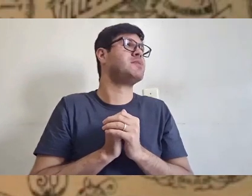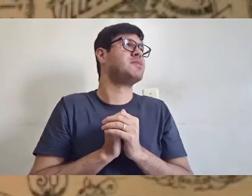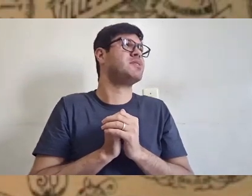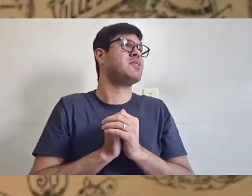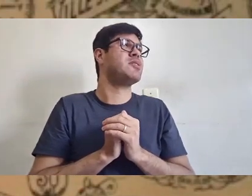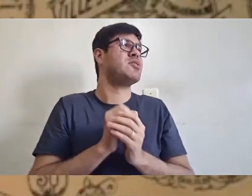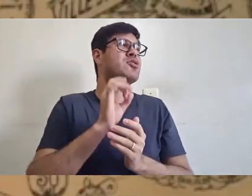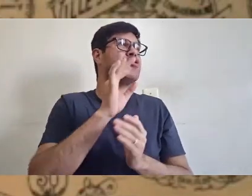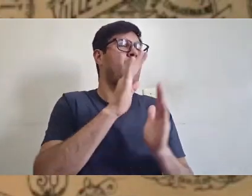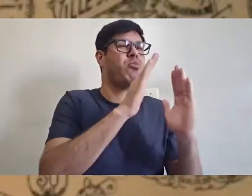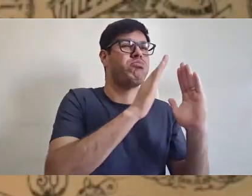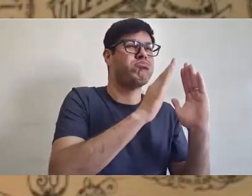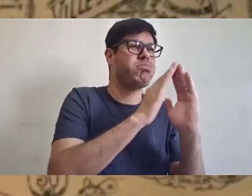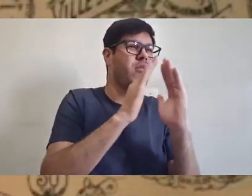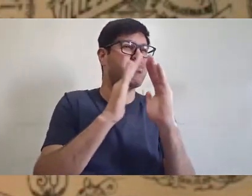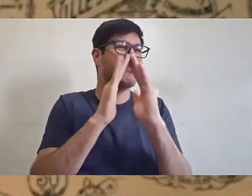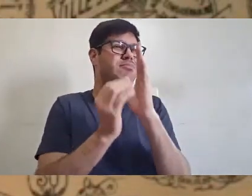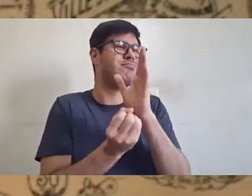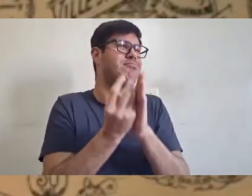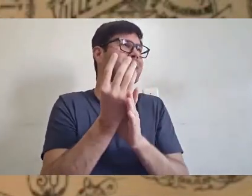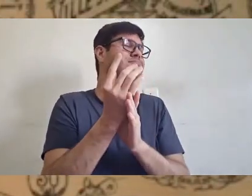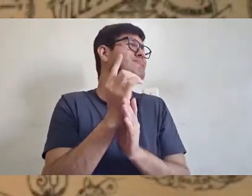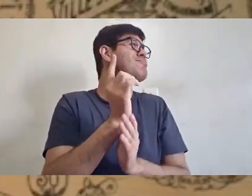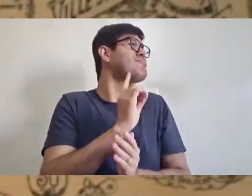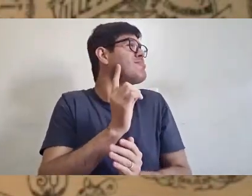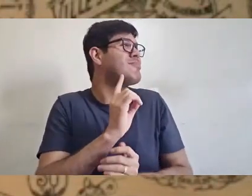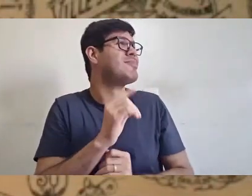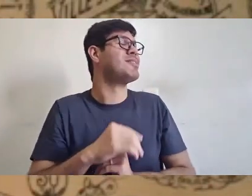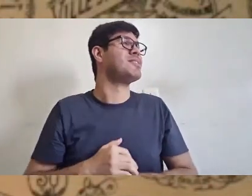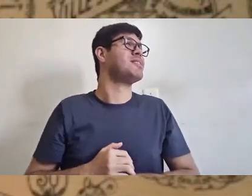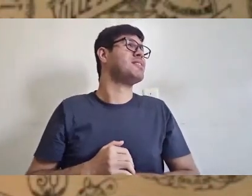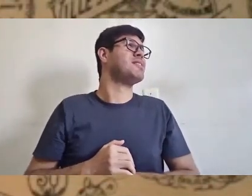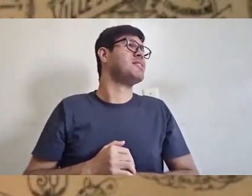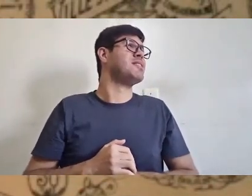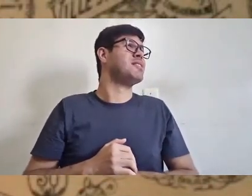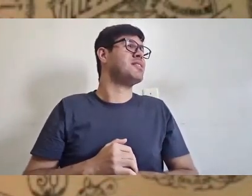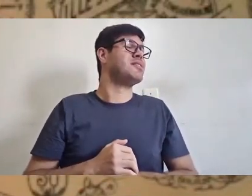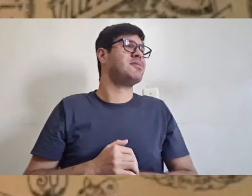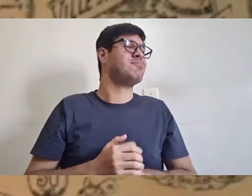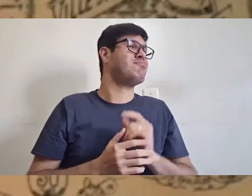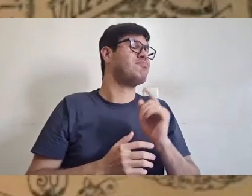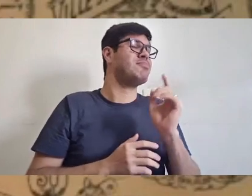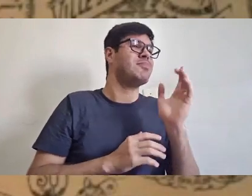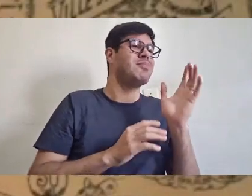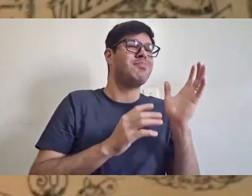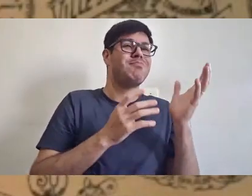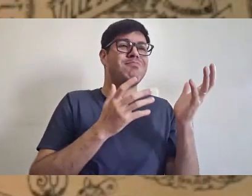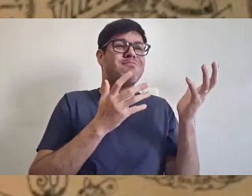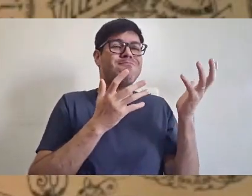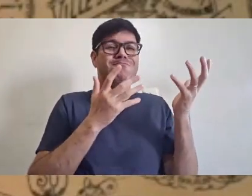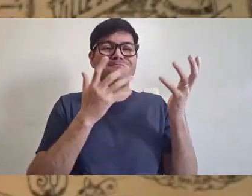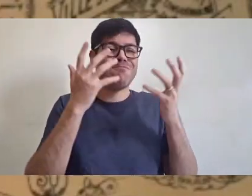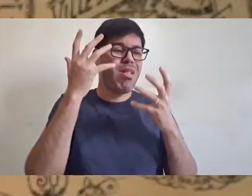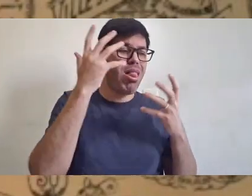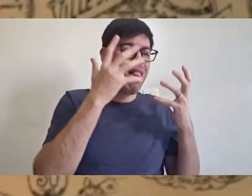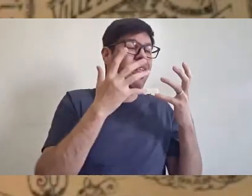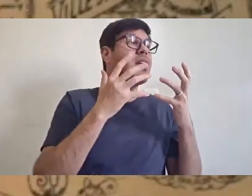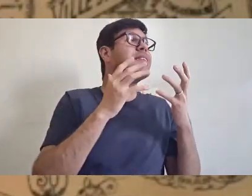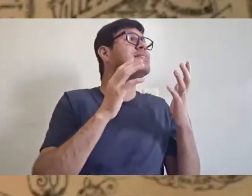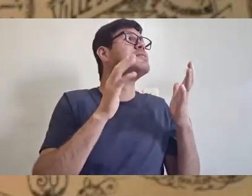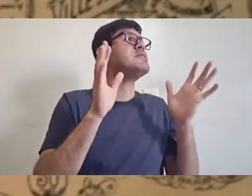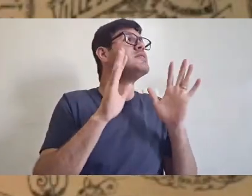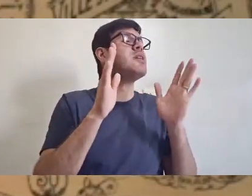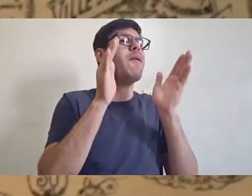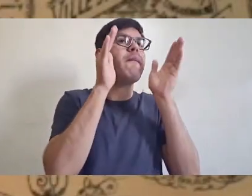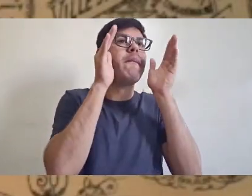Sim. Não pode só fazer habitação. Não pode só fazer isso, fazer aquilo. Você tem